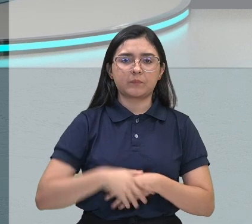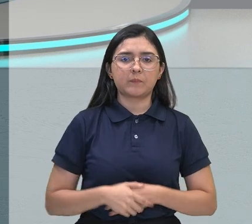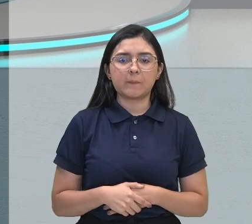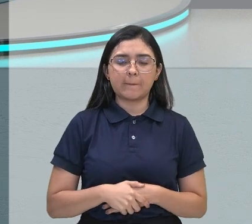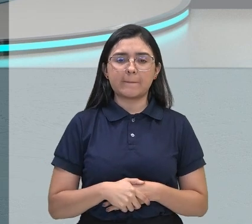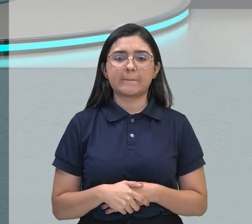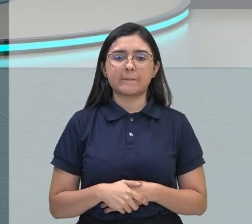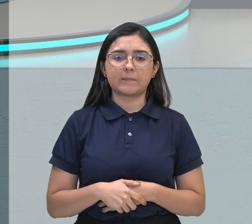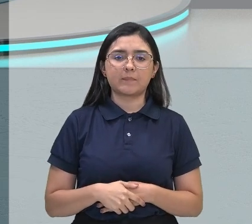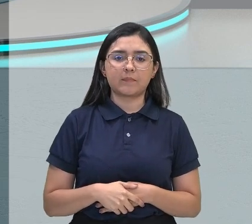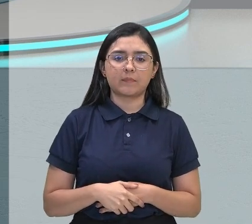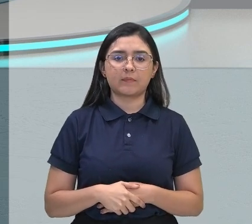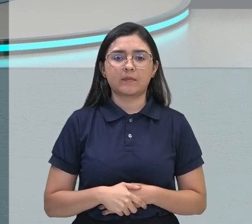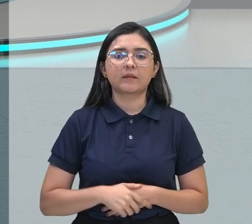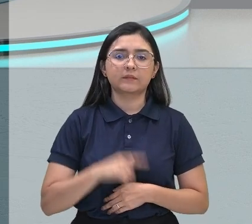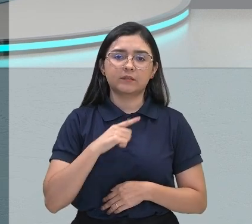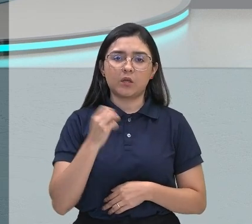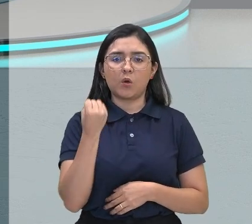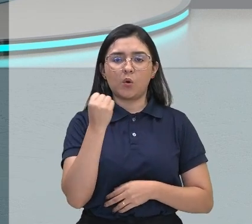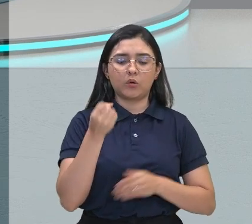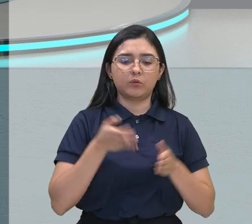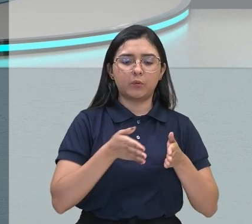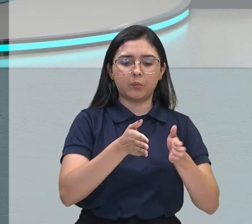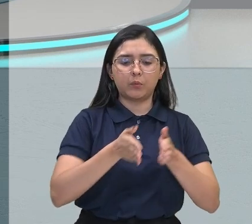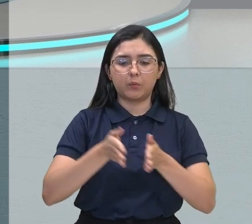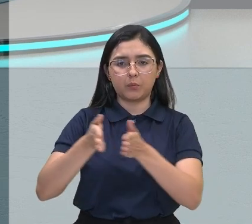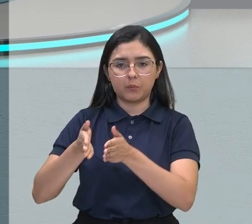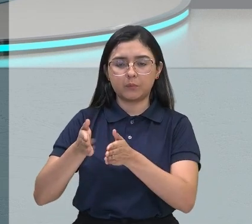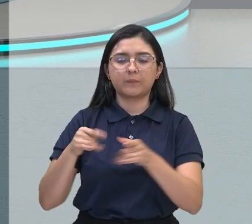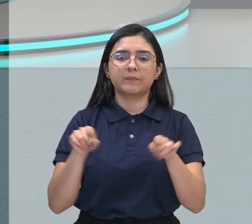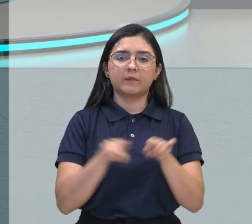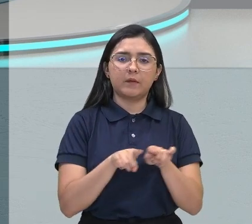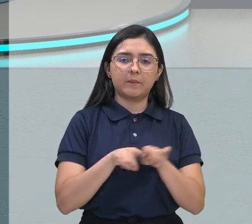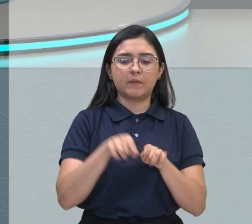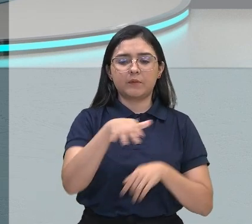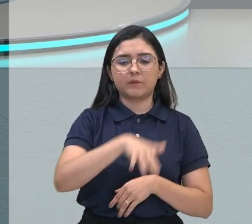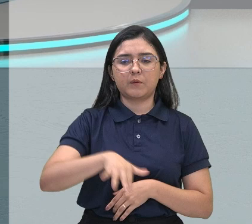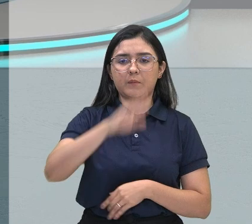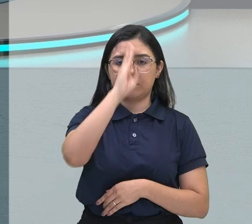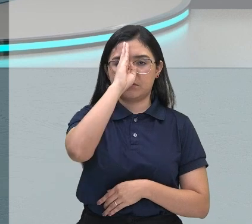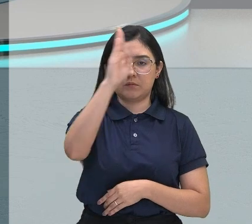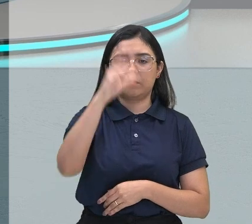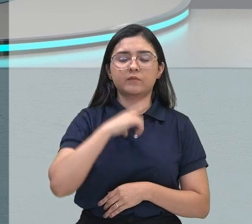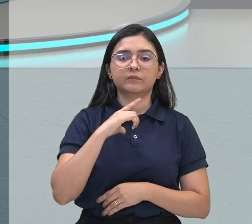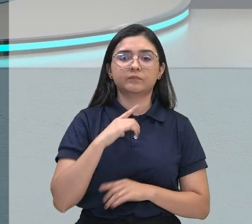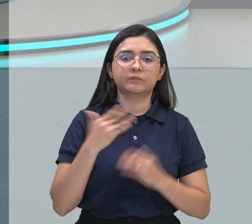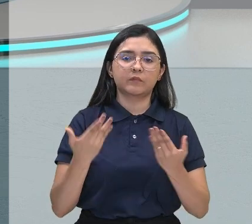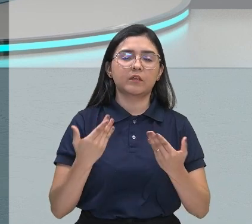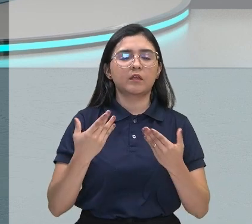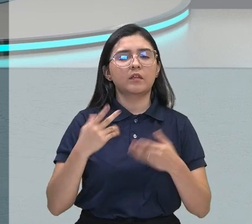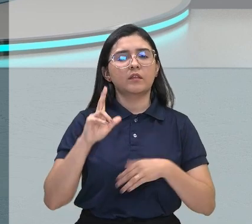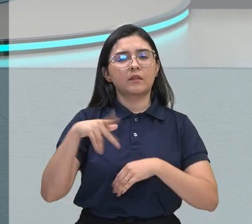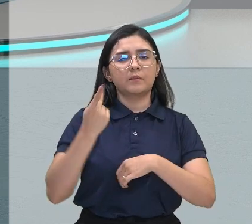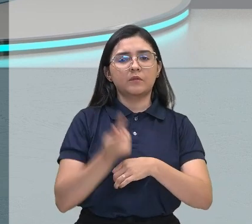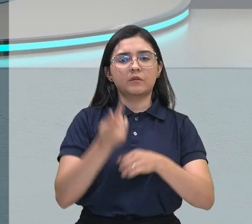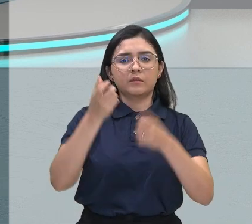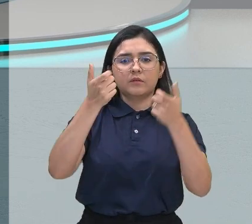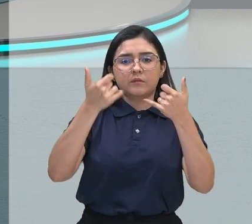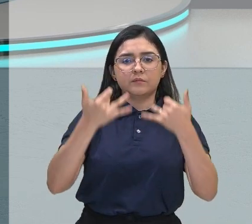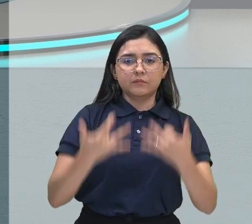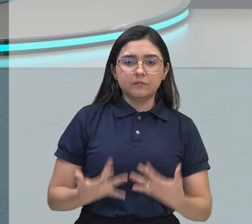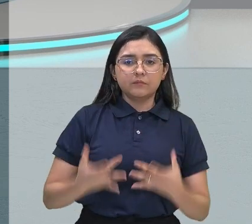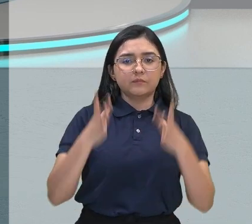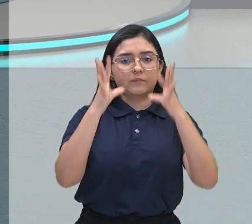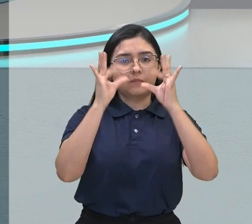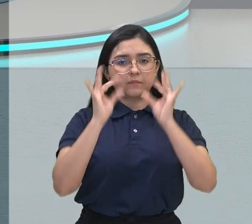disposto, né, ao longo de 8 raias, e o campo central, que é onde vai acontecer essas provas que contei para vocês, que nós vamos já aprofundar um pouco mais o conhecimento sobre cada